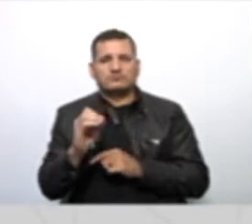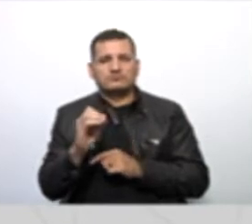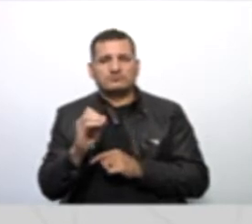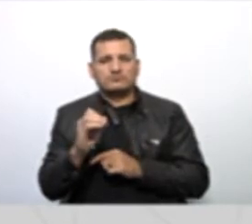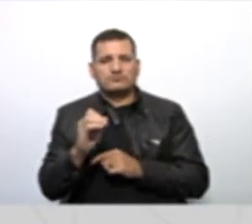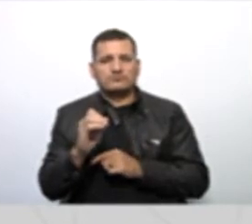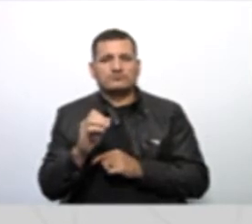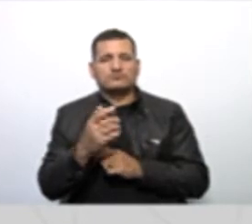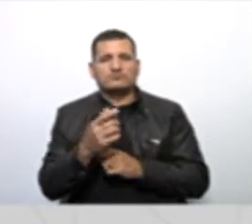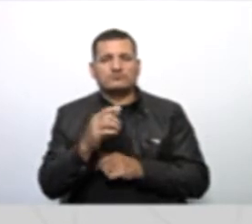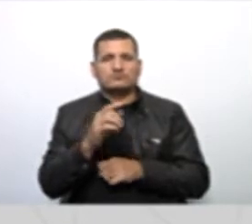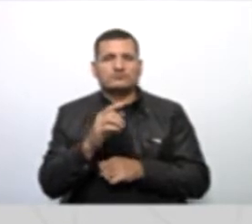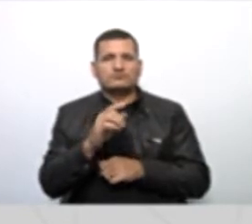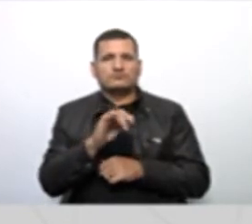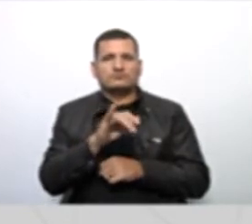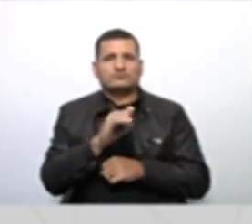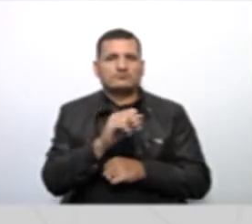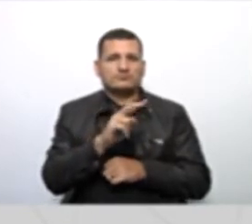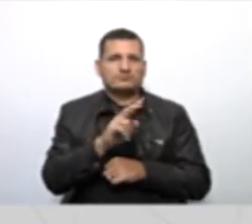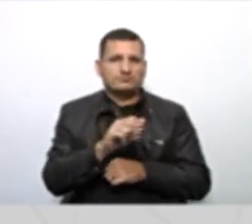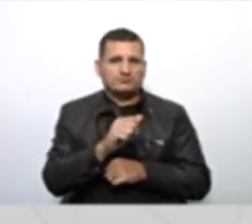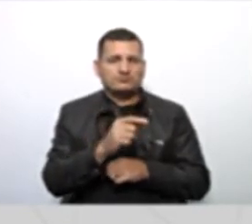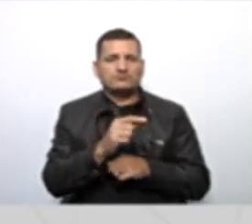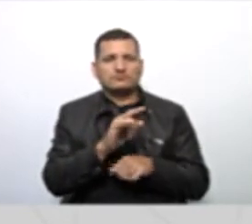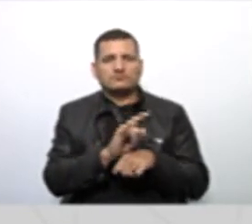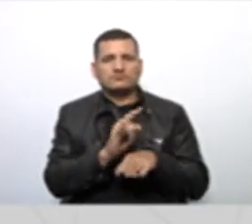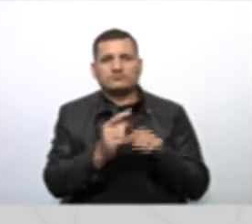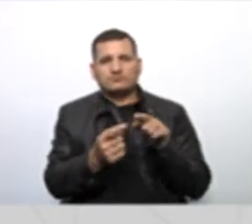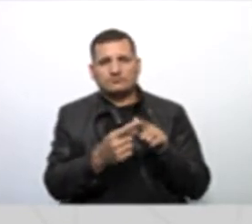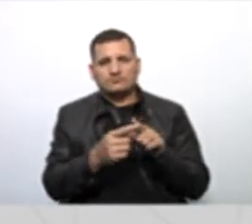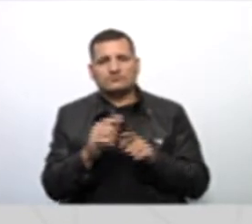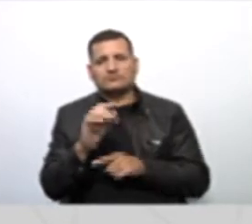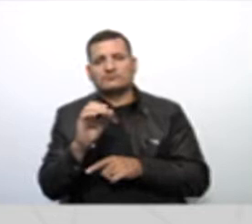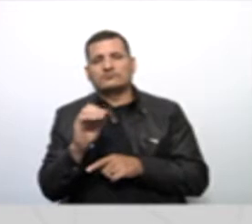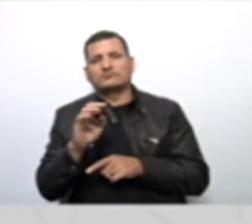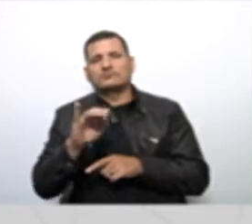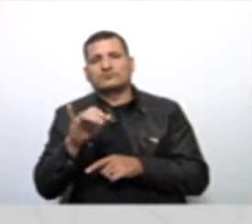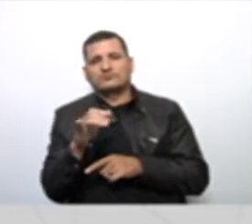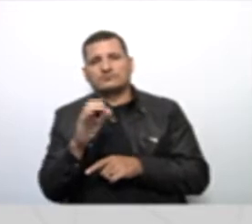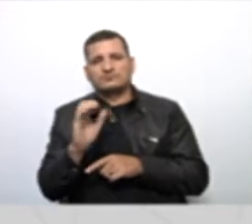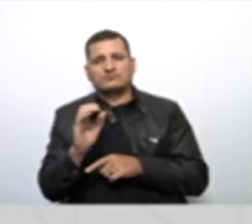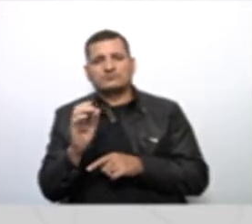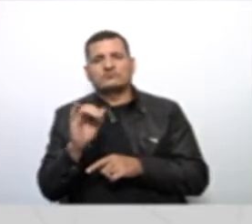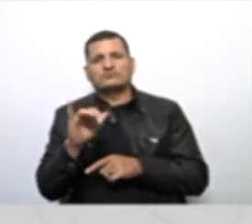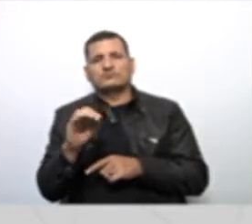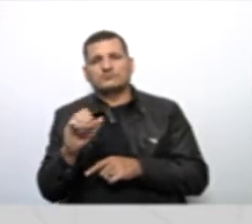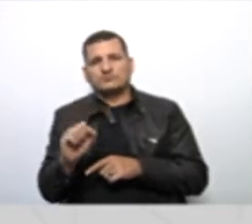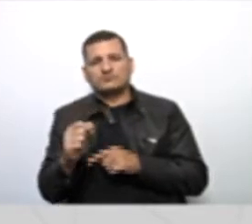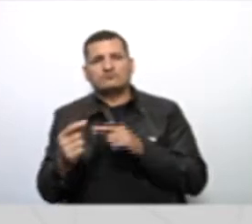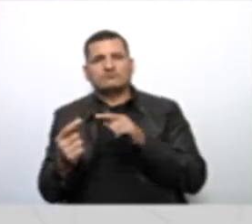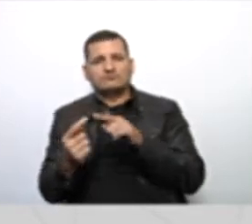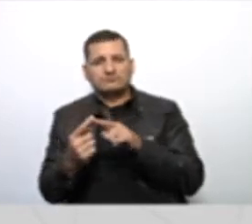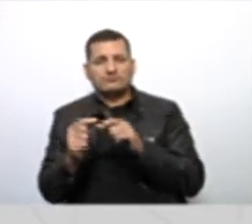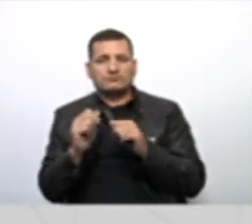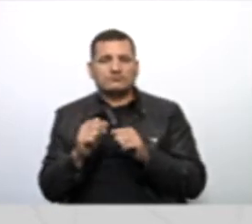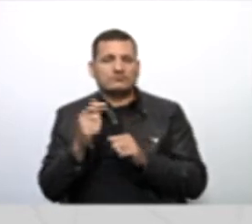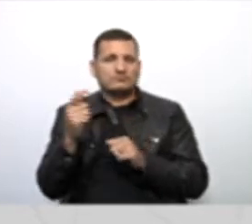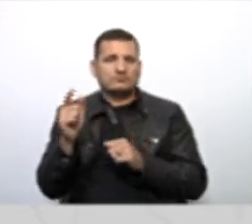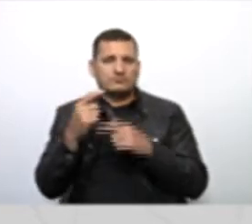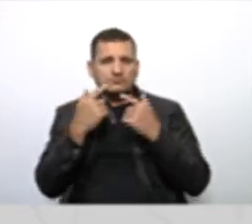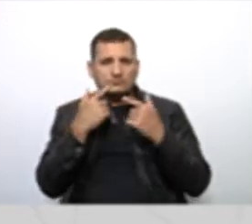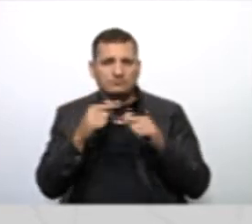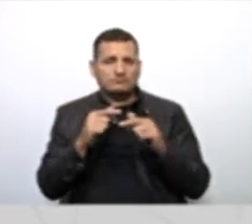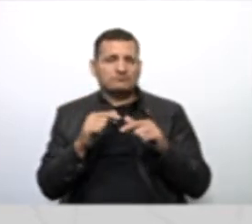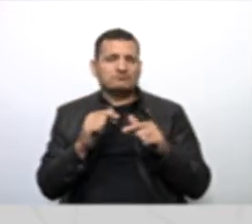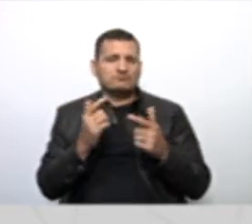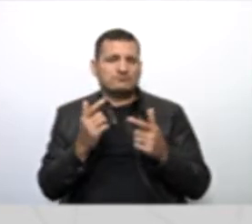como Java no Android e Objective-C no iOS. Pode ser escrito em outras linguagens também, mas vai depender do